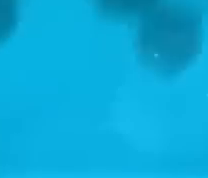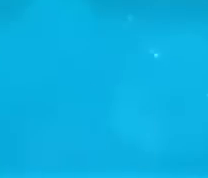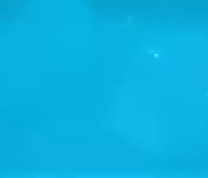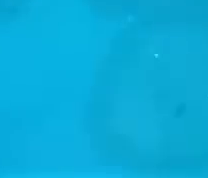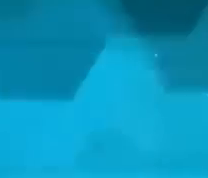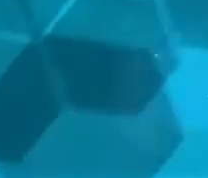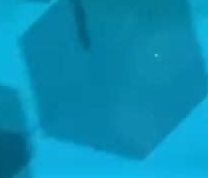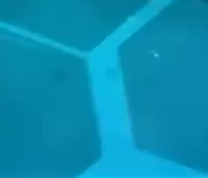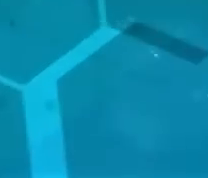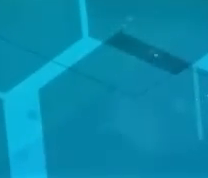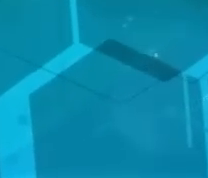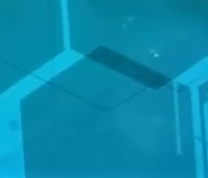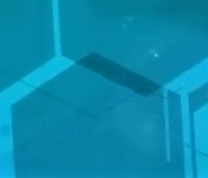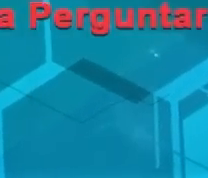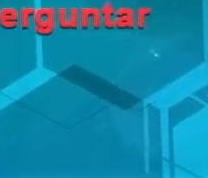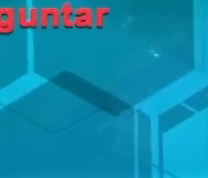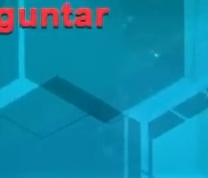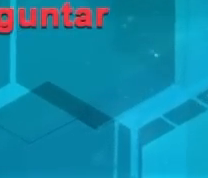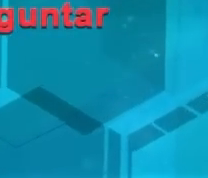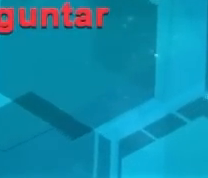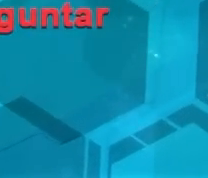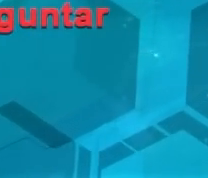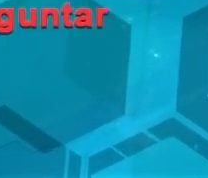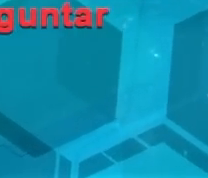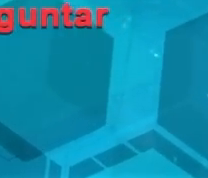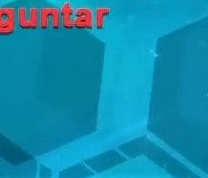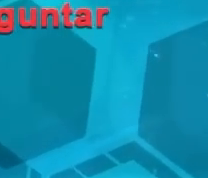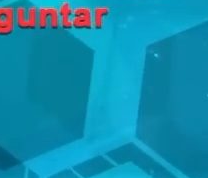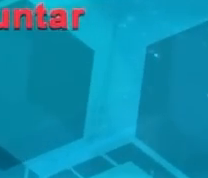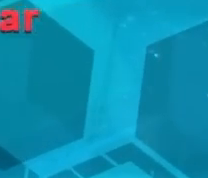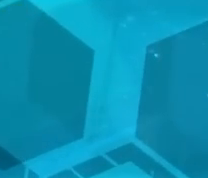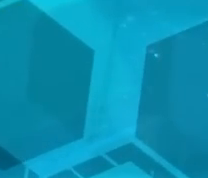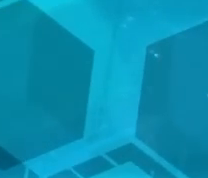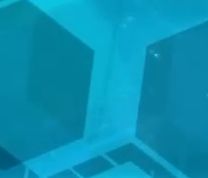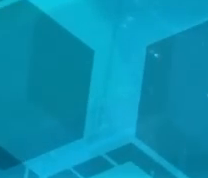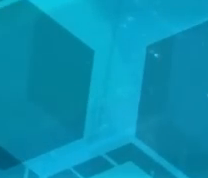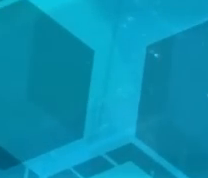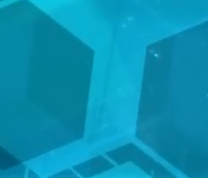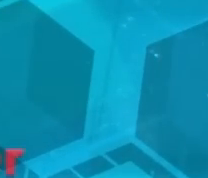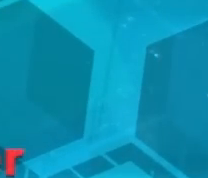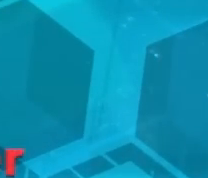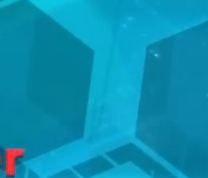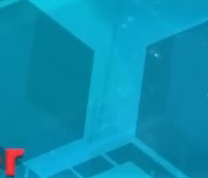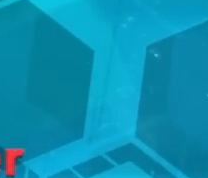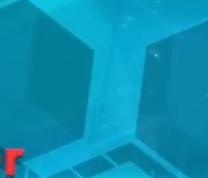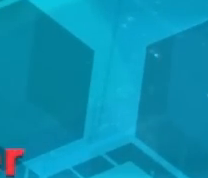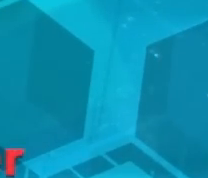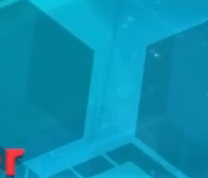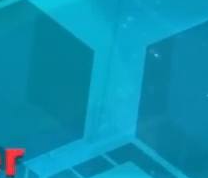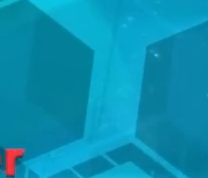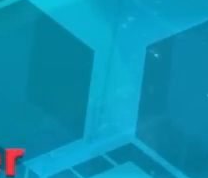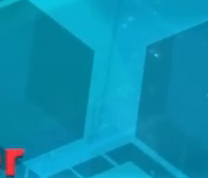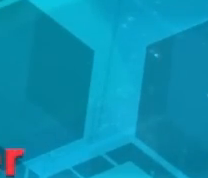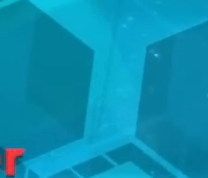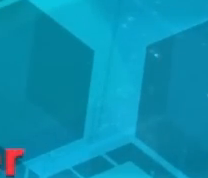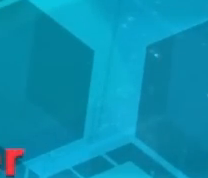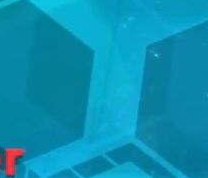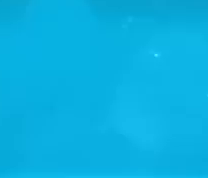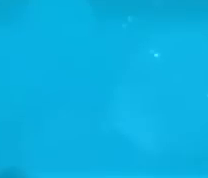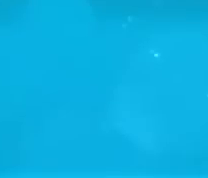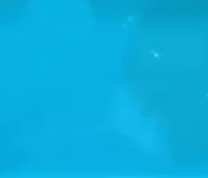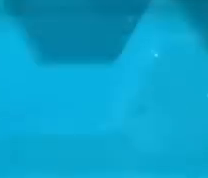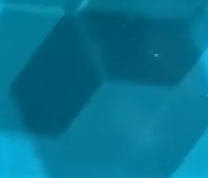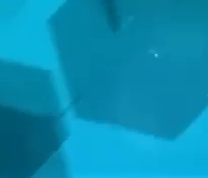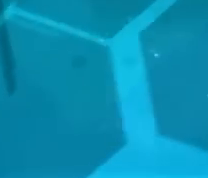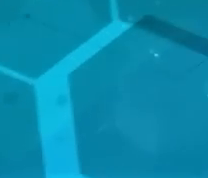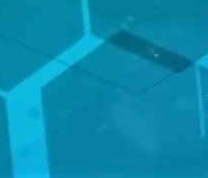pergunta. Será sorteado apenas o primeiro candidato a perguntar. Assim, pela regra, ele será o último a responder para que o ciclo se feche.